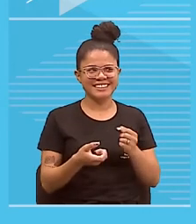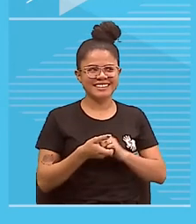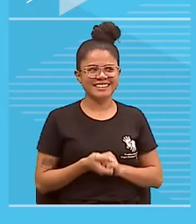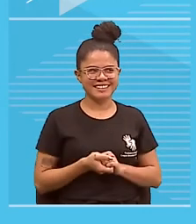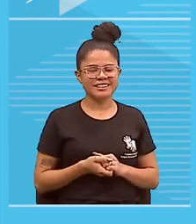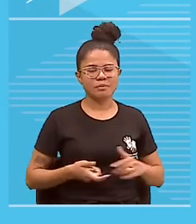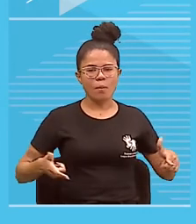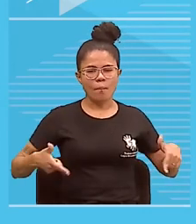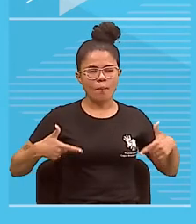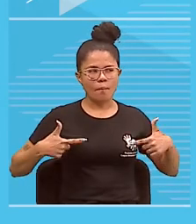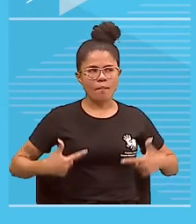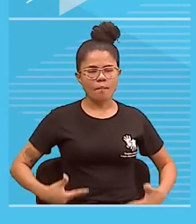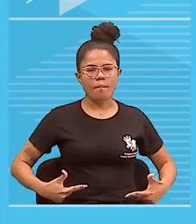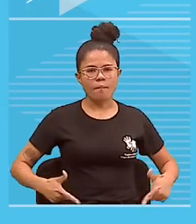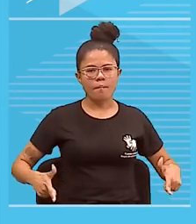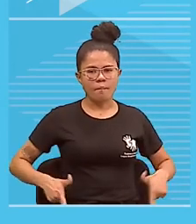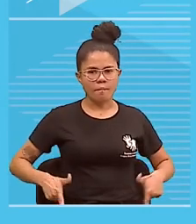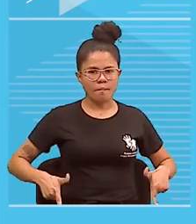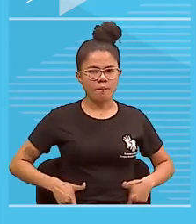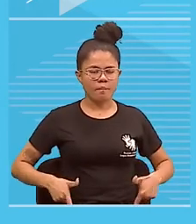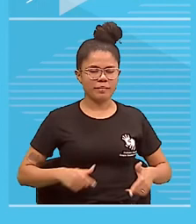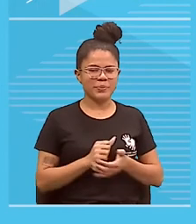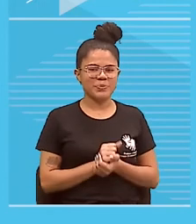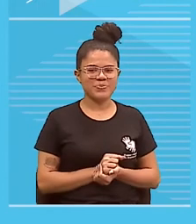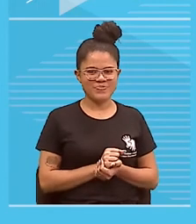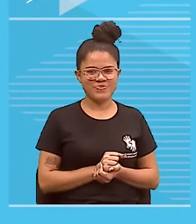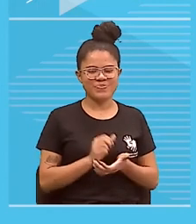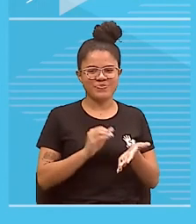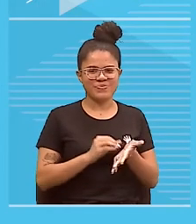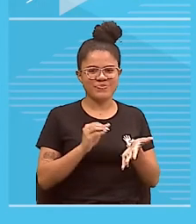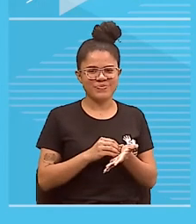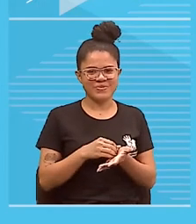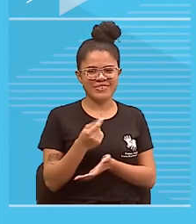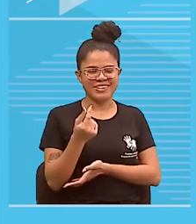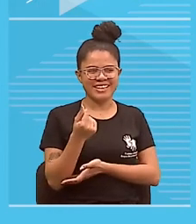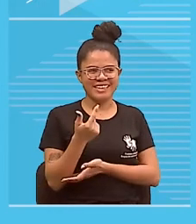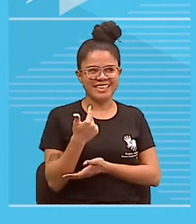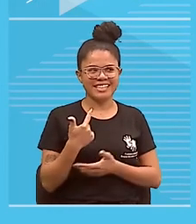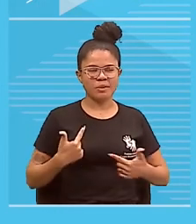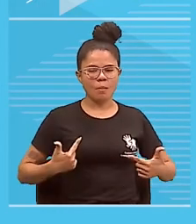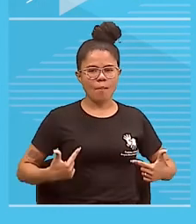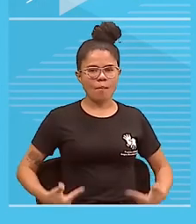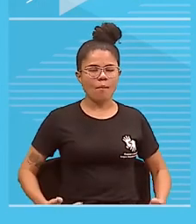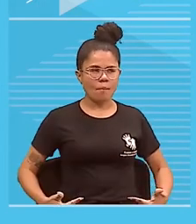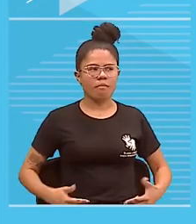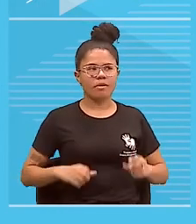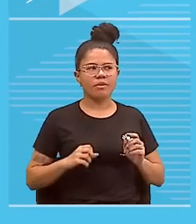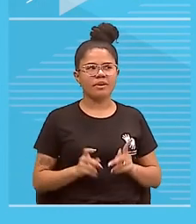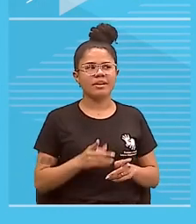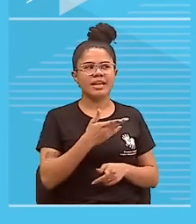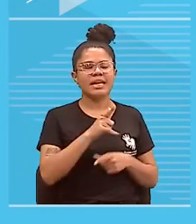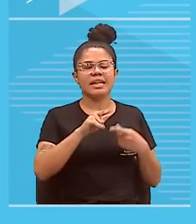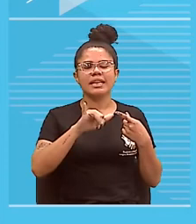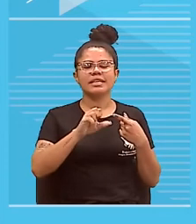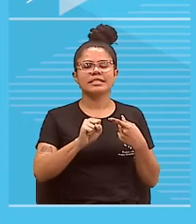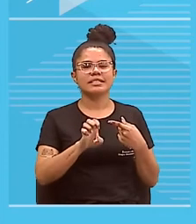meu pai dizer assim é quebradeira infeliz minha filha quer quebra Andreia ligeira tô na hora que tu ver ele lizzy é